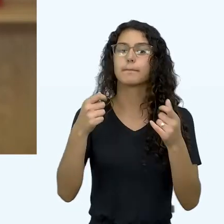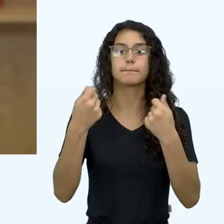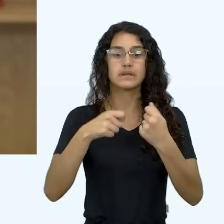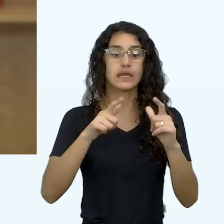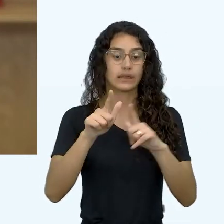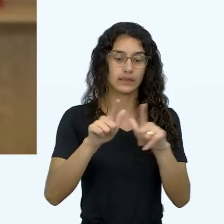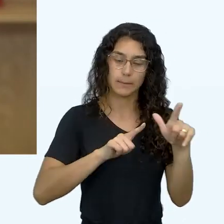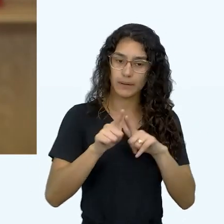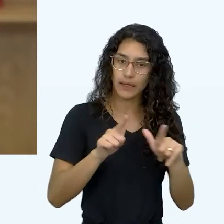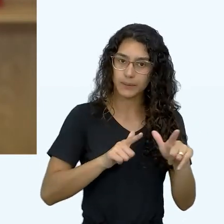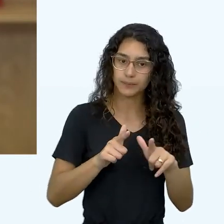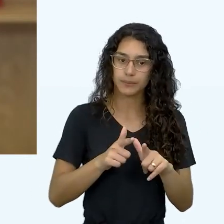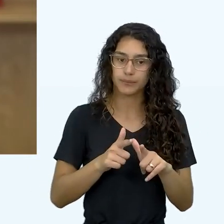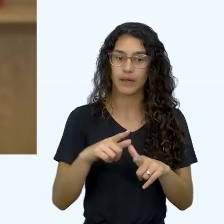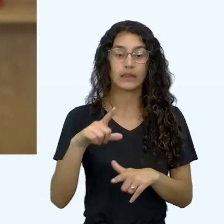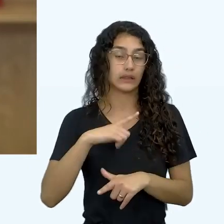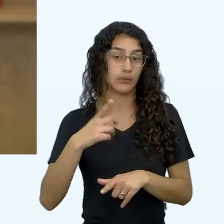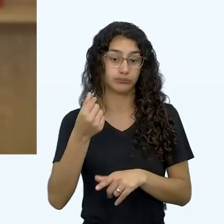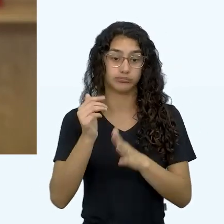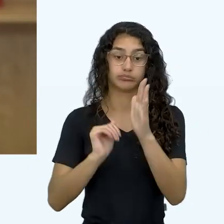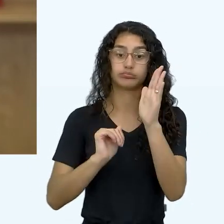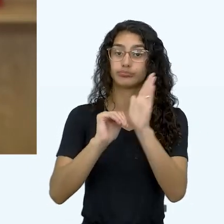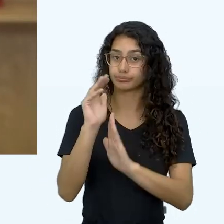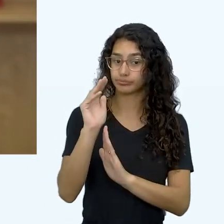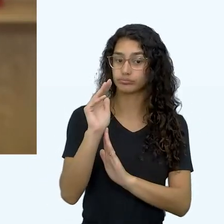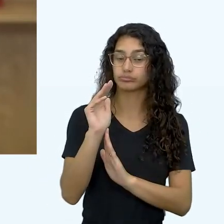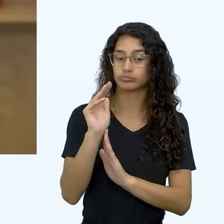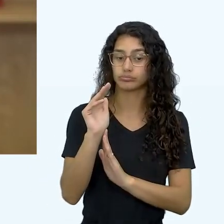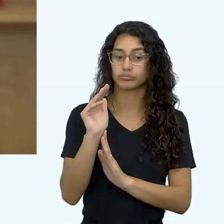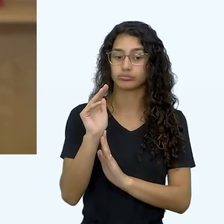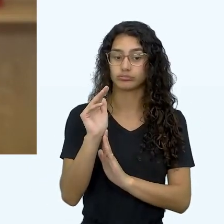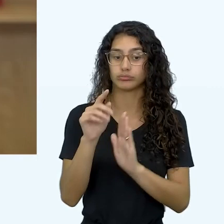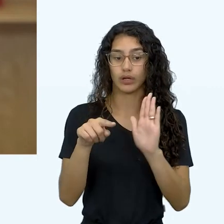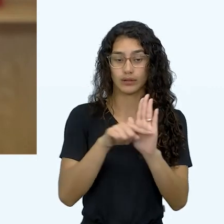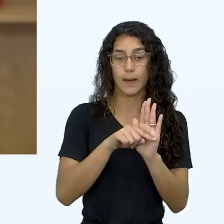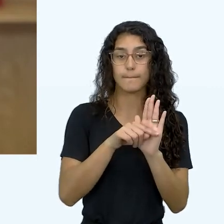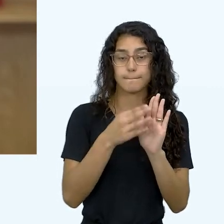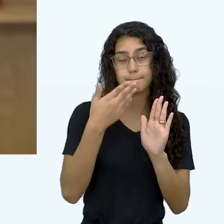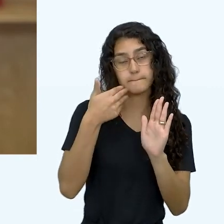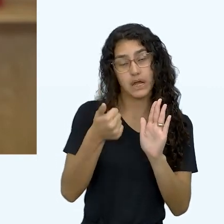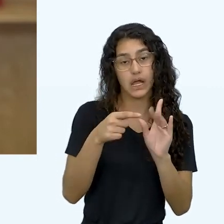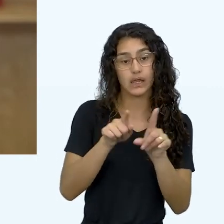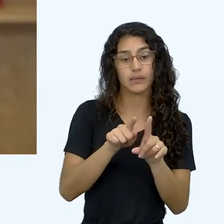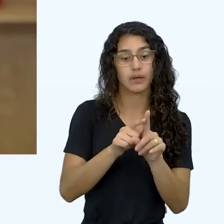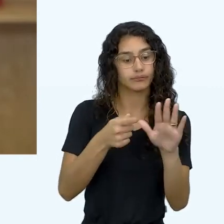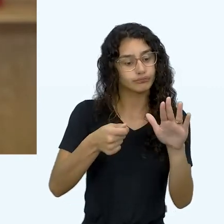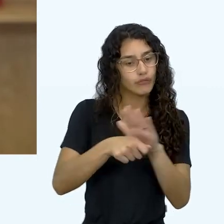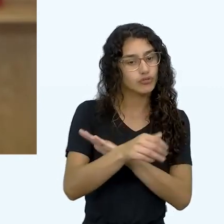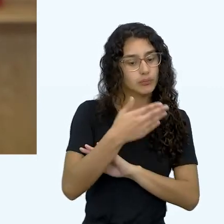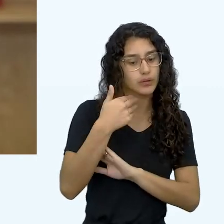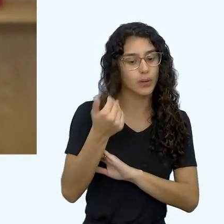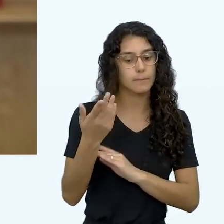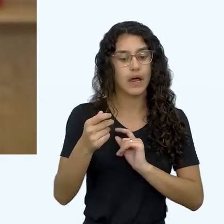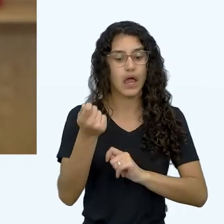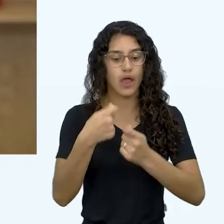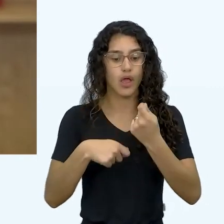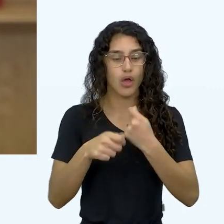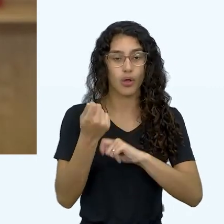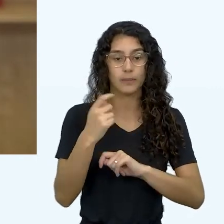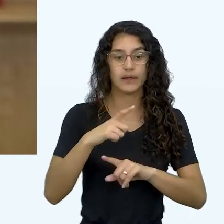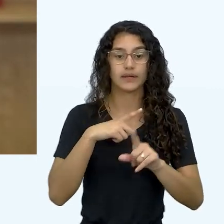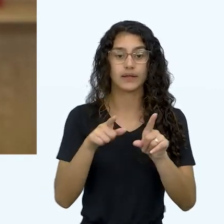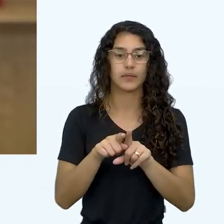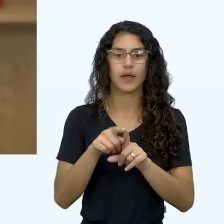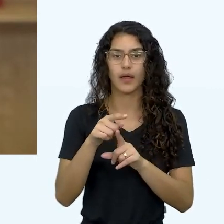3 engrenagens. Você precisa ganhar mais, você precisa aumentar a sua renda, você precisa gastar bem e investir melhor. Só que economizar no gasto burro